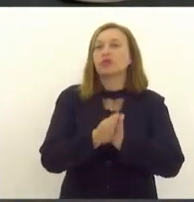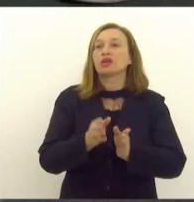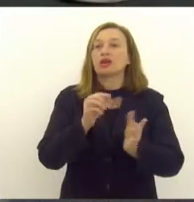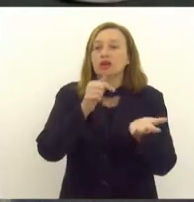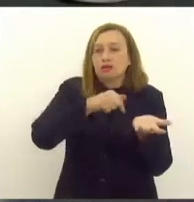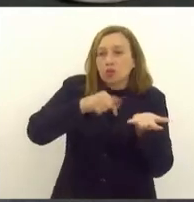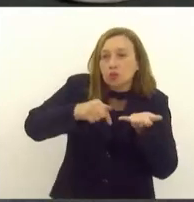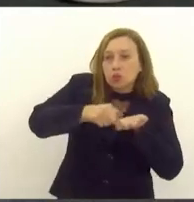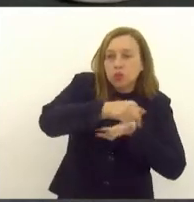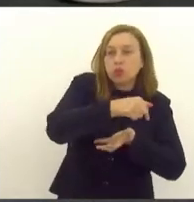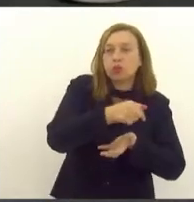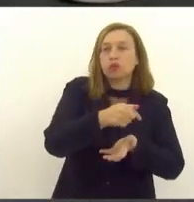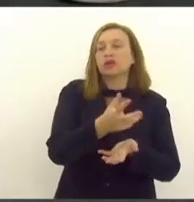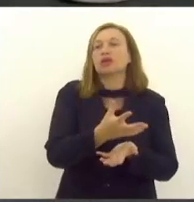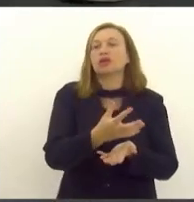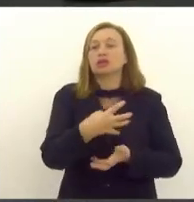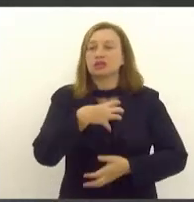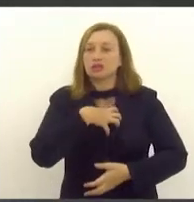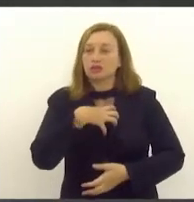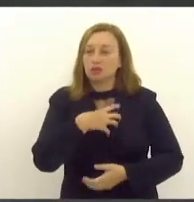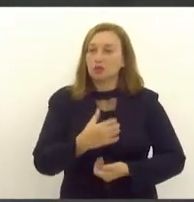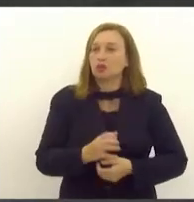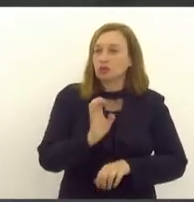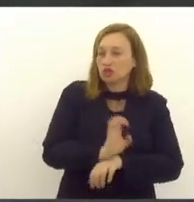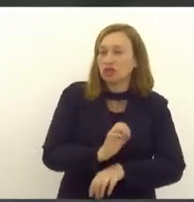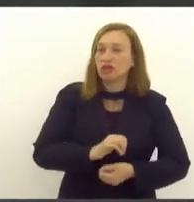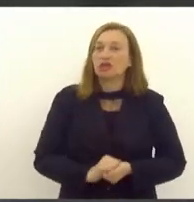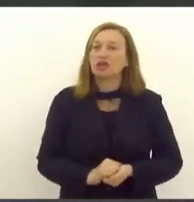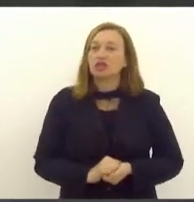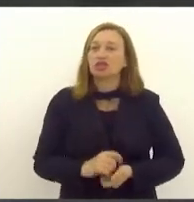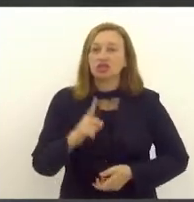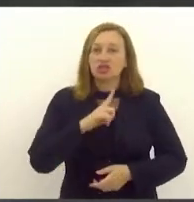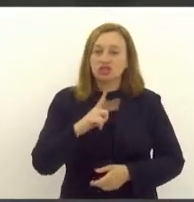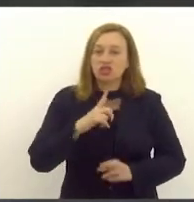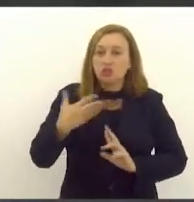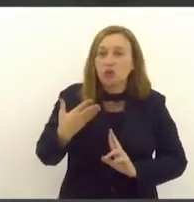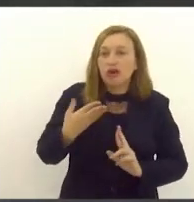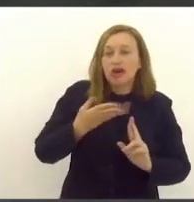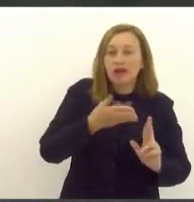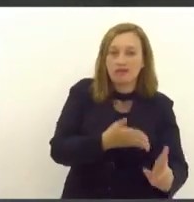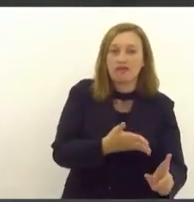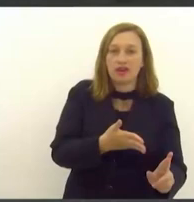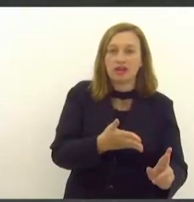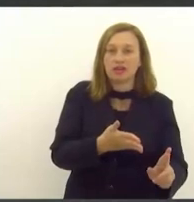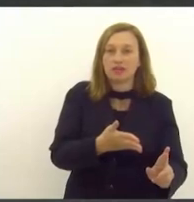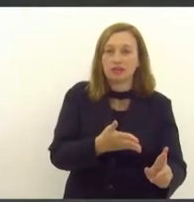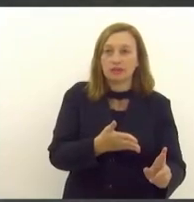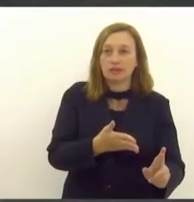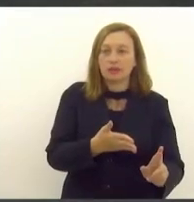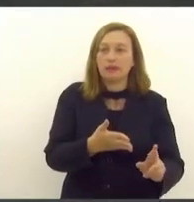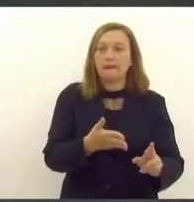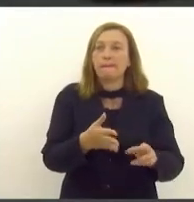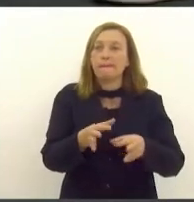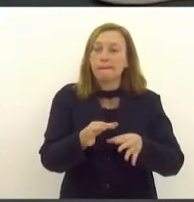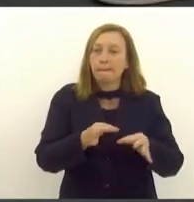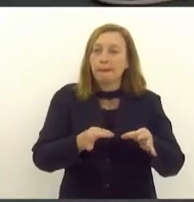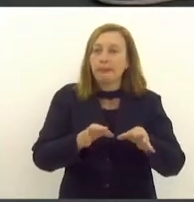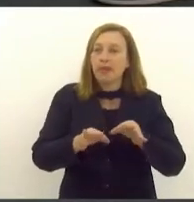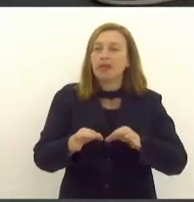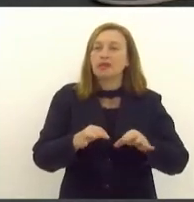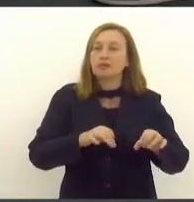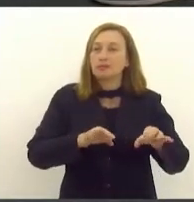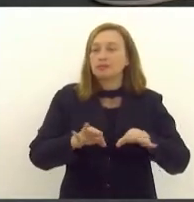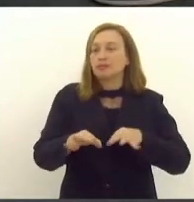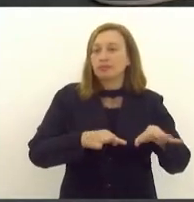quanto que a gente tinha ela senhor presidente como um assistida é pelo programa de defensores